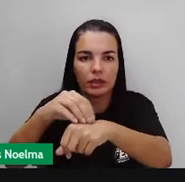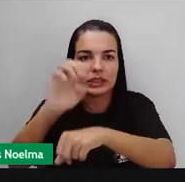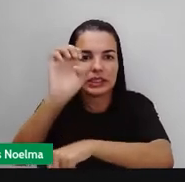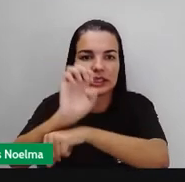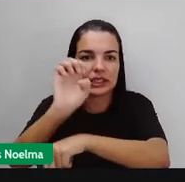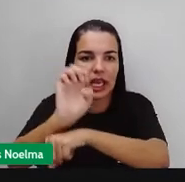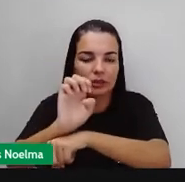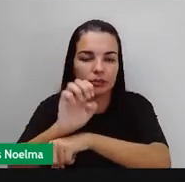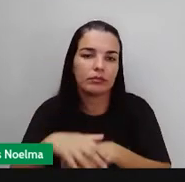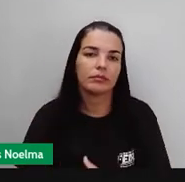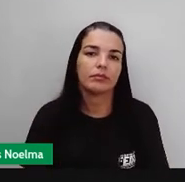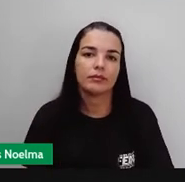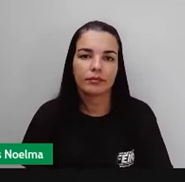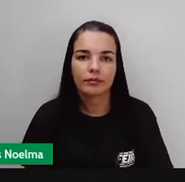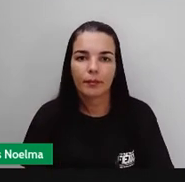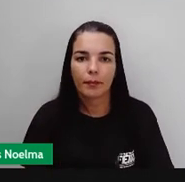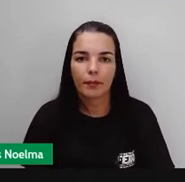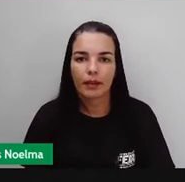entrada e saída.